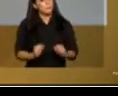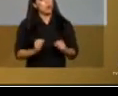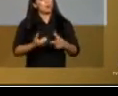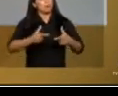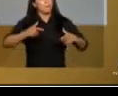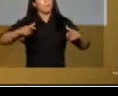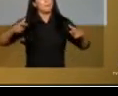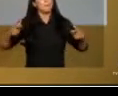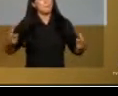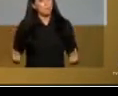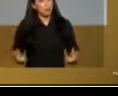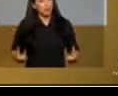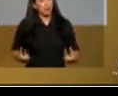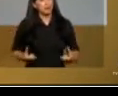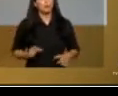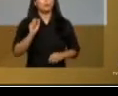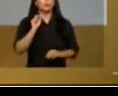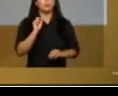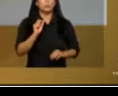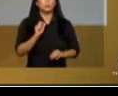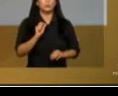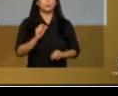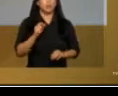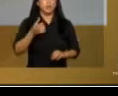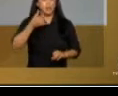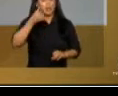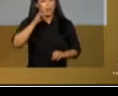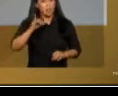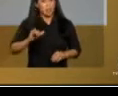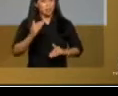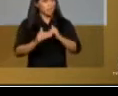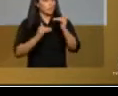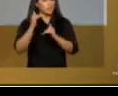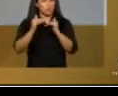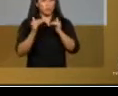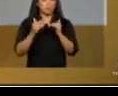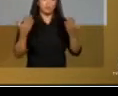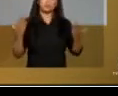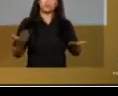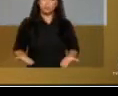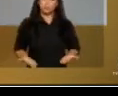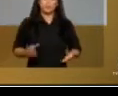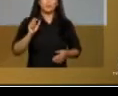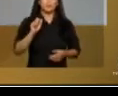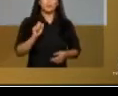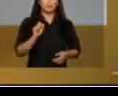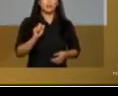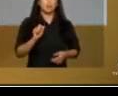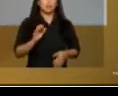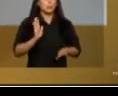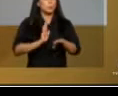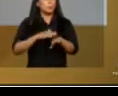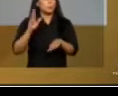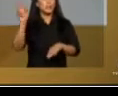porque existe uma correlação entre energia e desenvolvimento. Ou seja, quanto maior o consumo